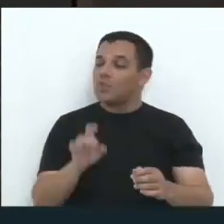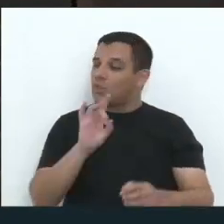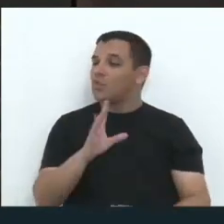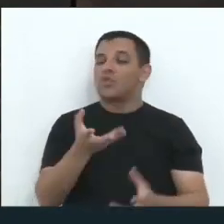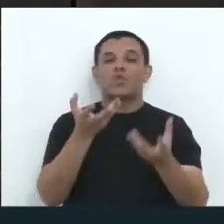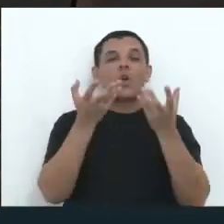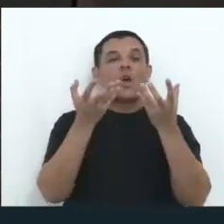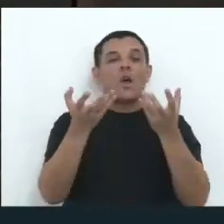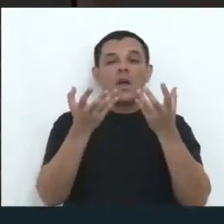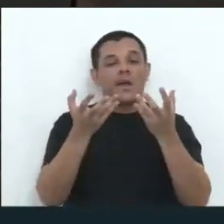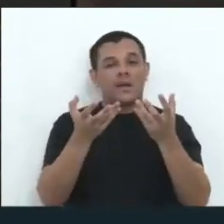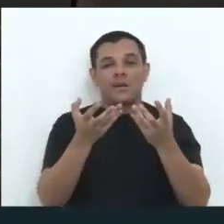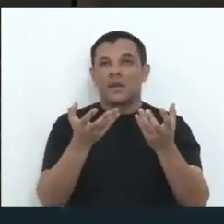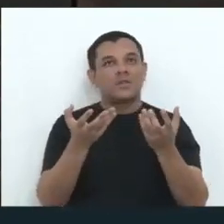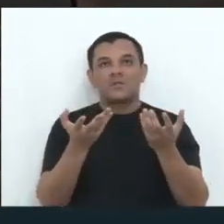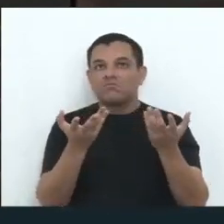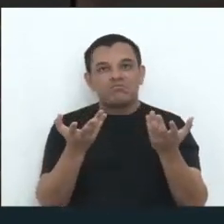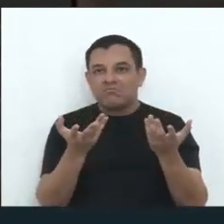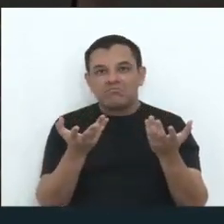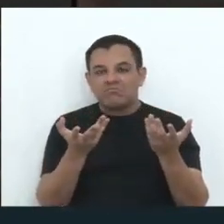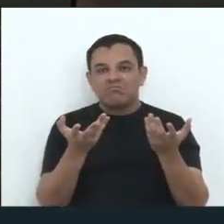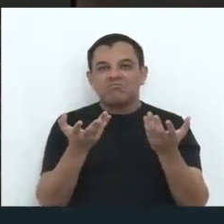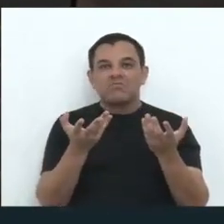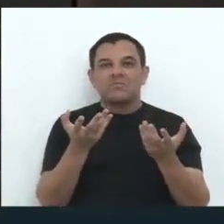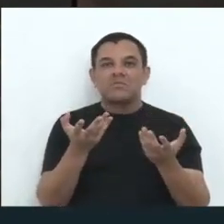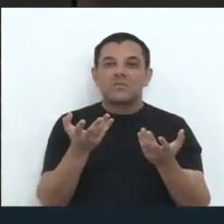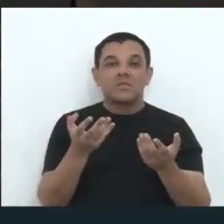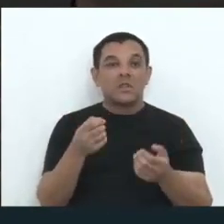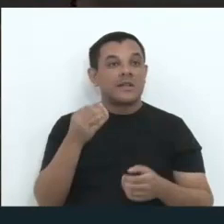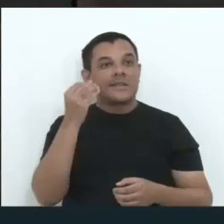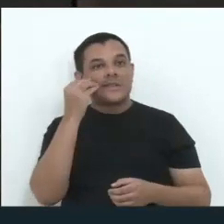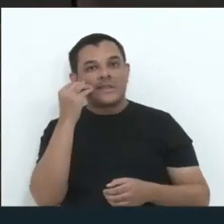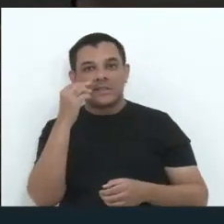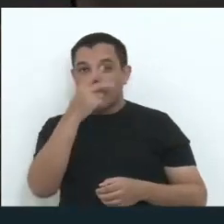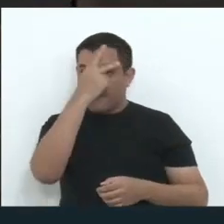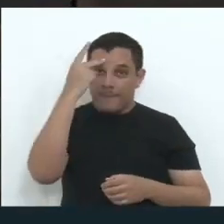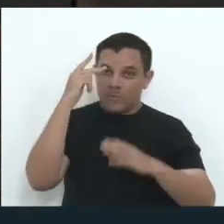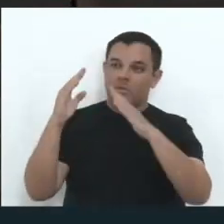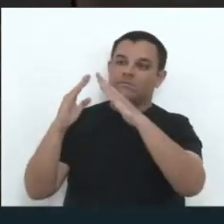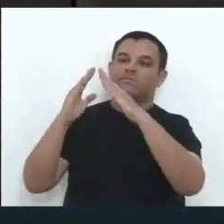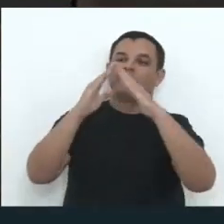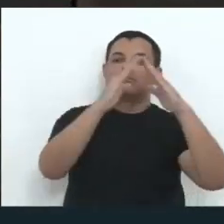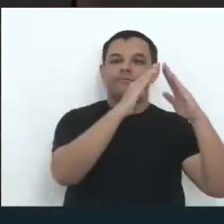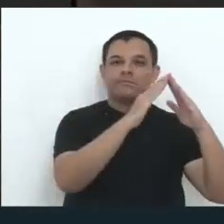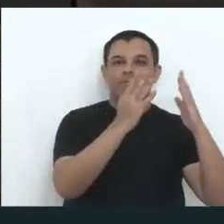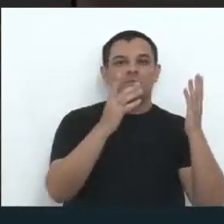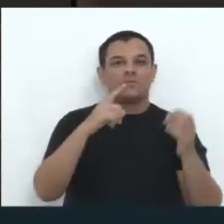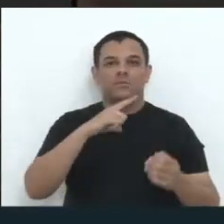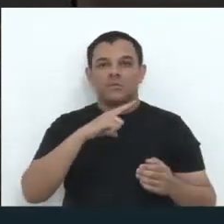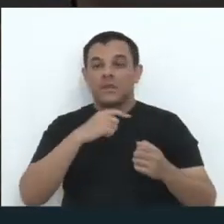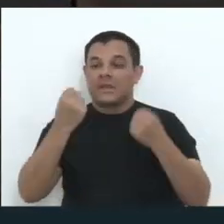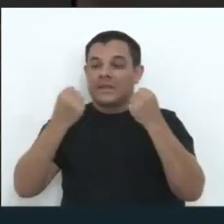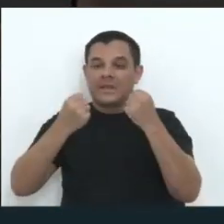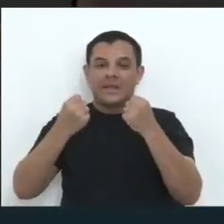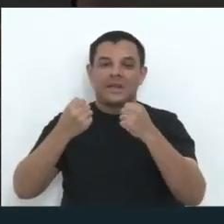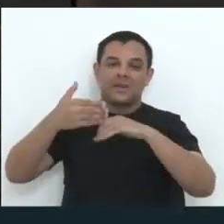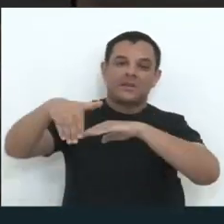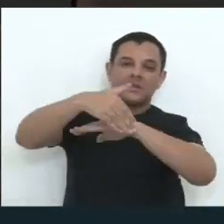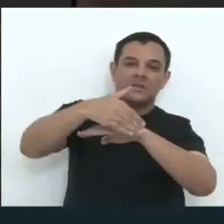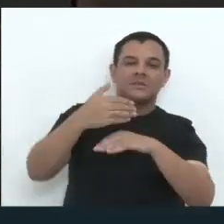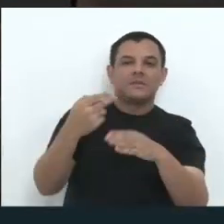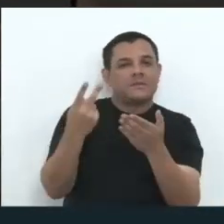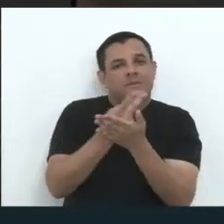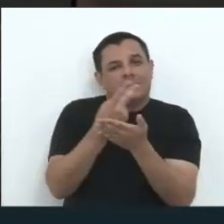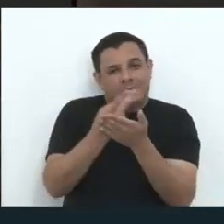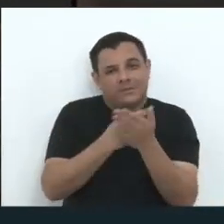O intuito não é nenhum de assegurar com que os moradores ali não estejam o carro parado na porta deles de uma forma irregular.